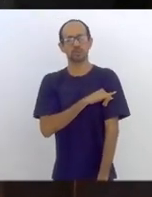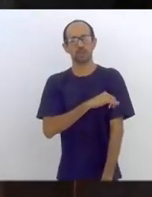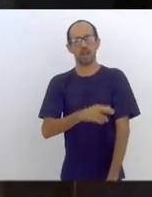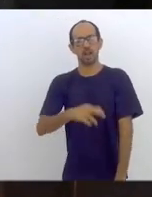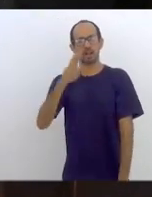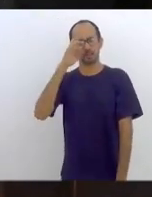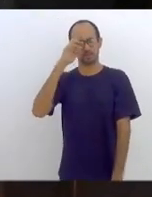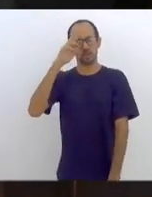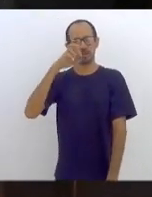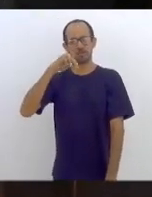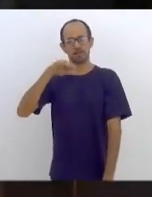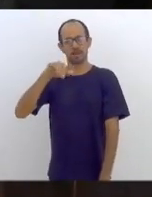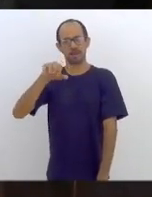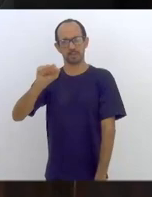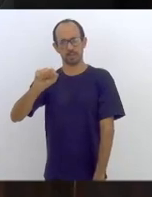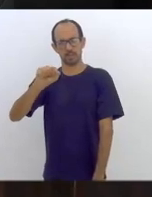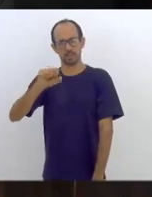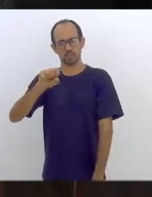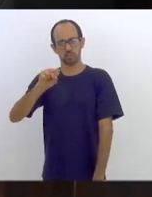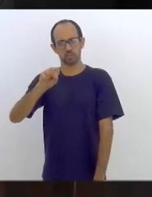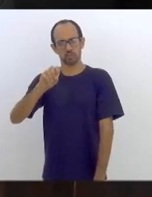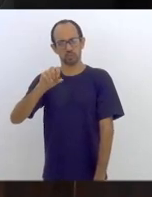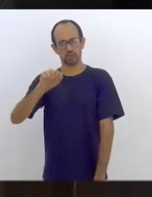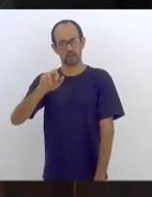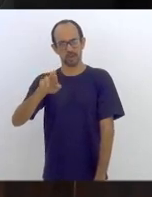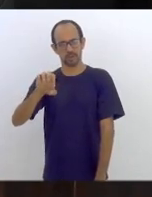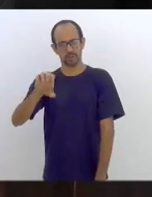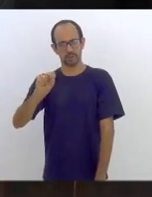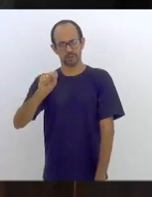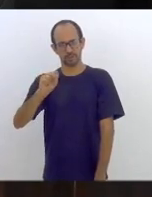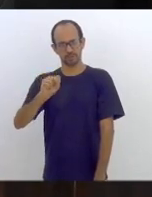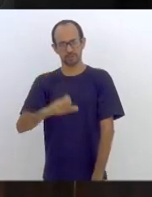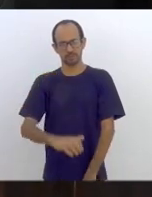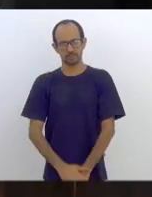Maria Soares, maravilhosa.